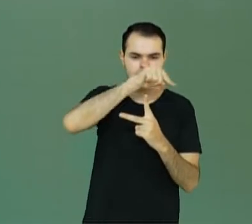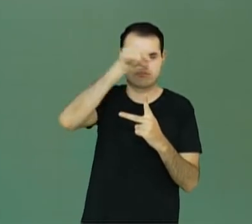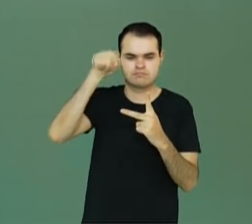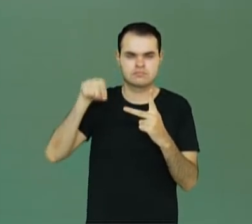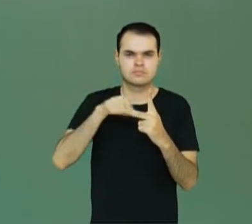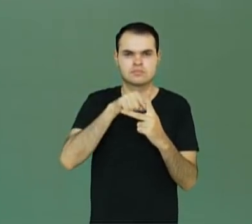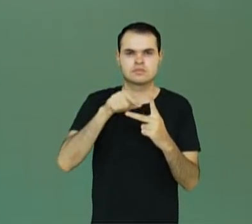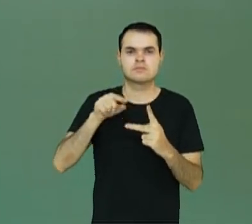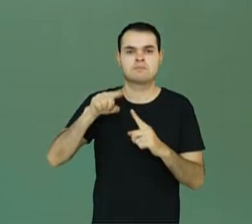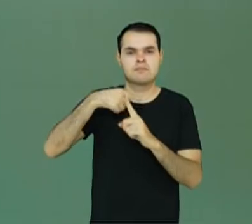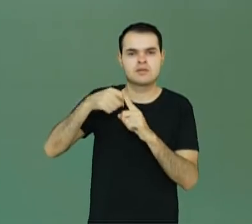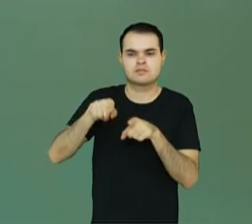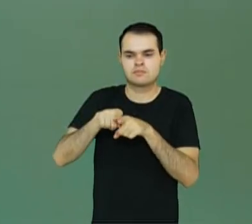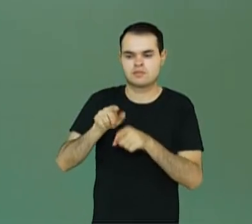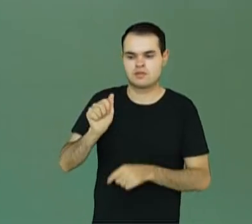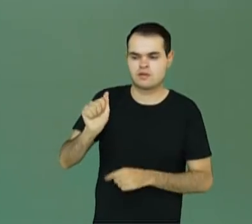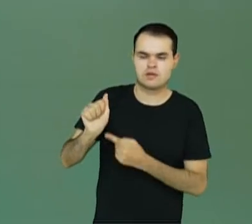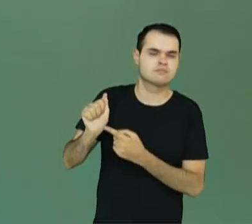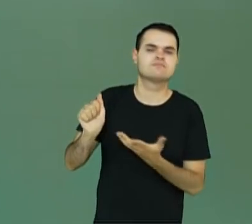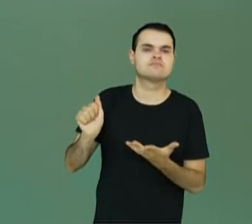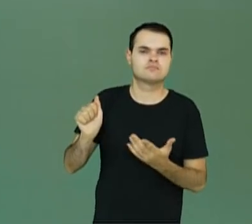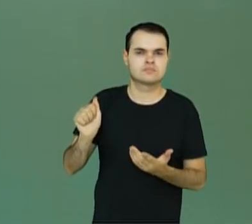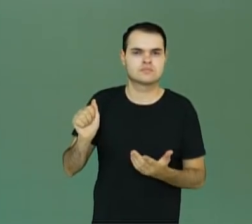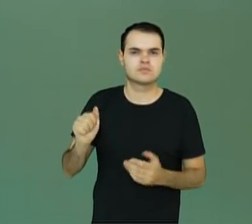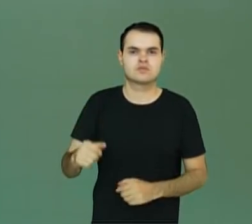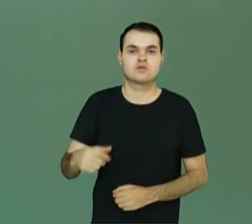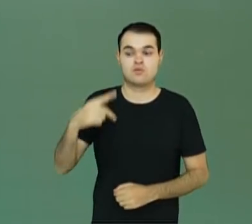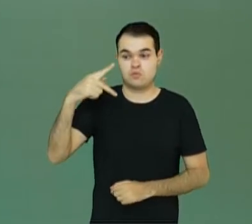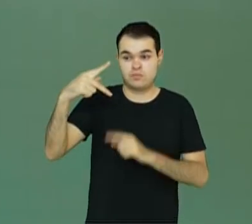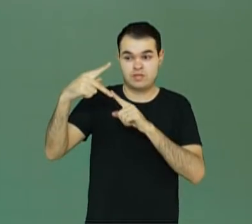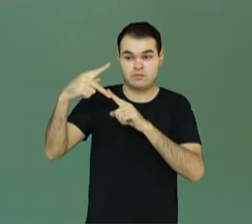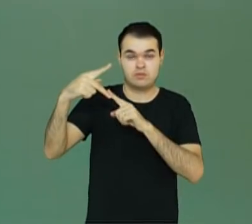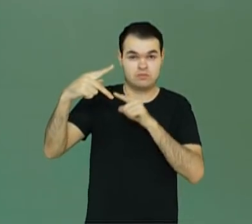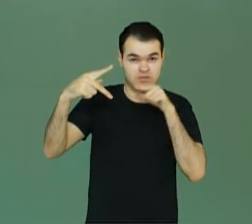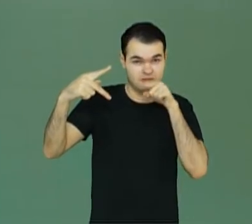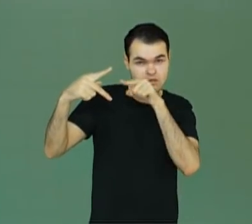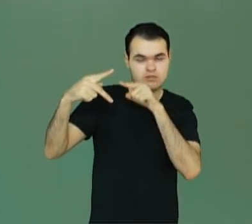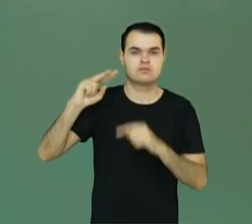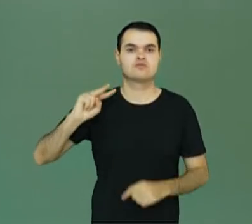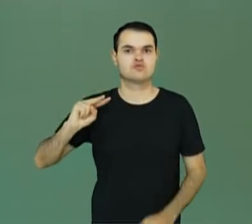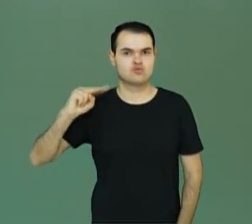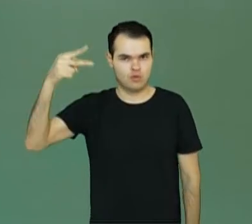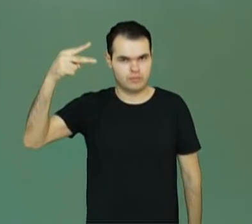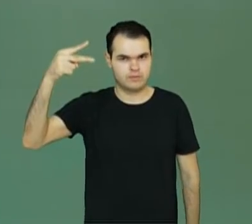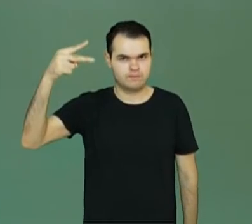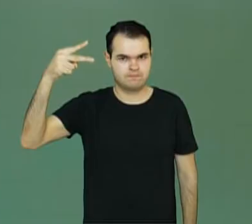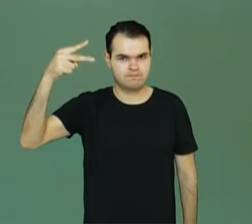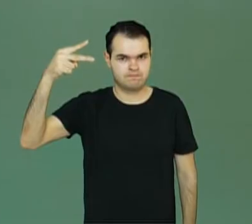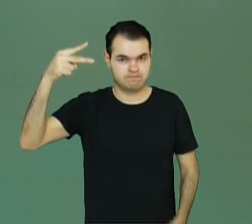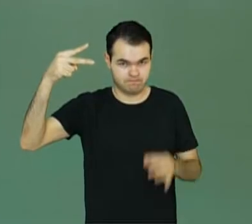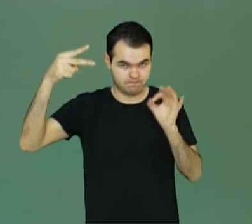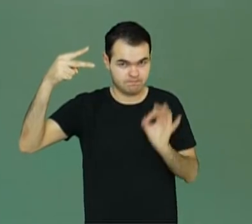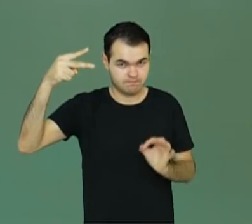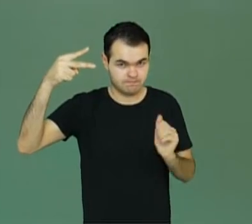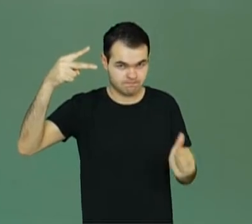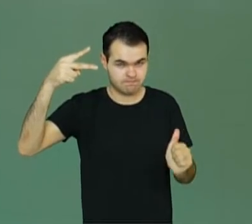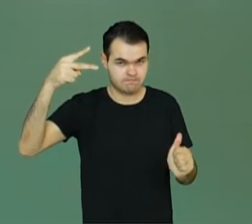dessas figuras? Olha só. O perímetro dobra, certo?